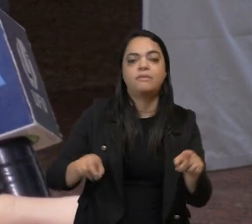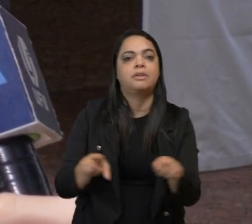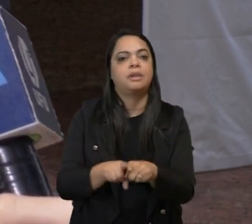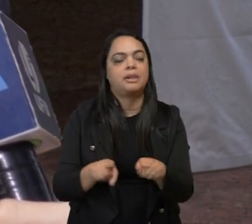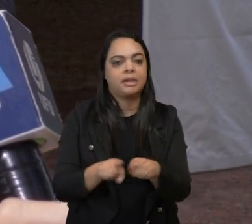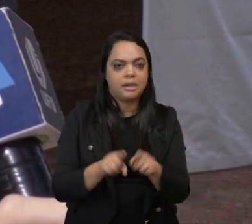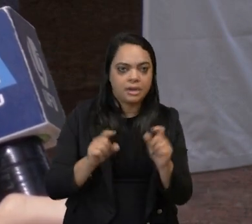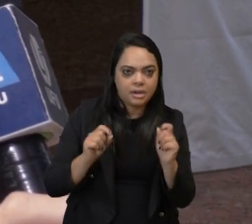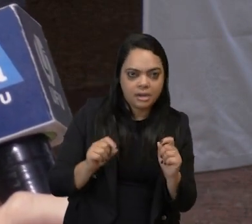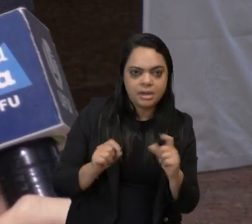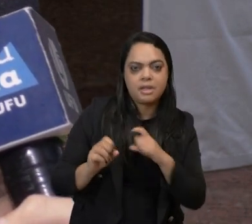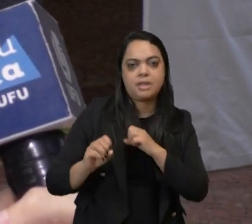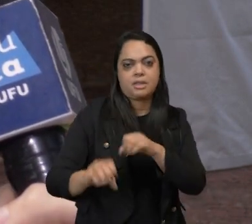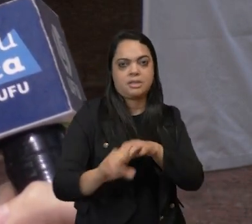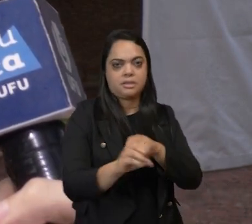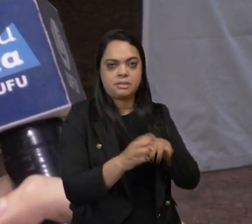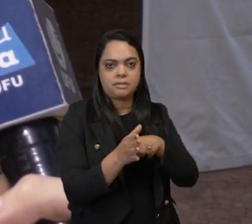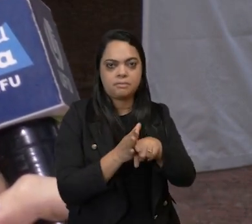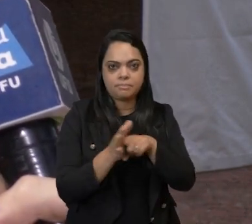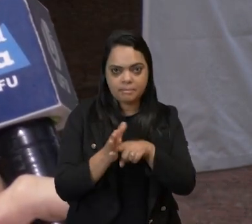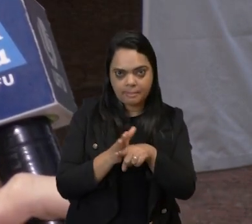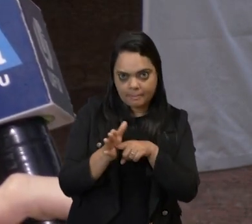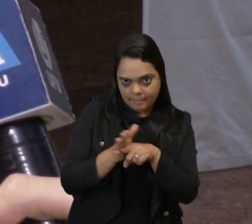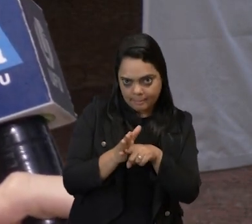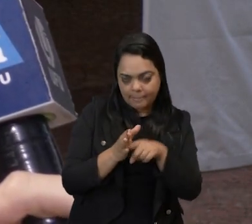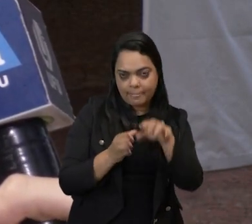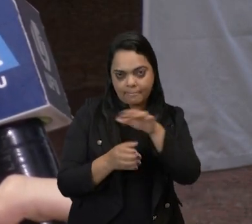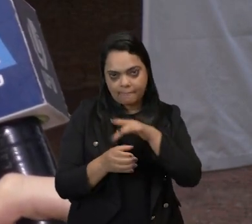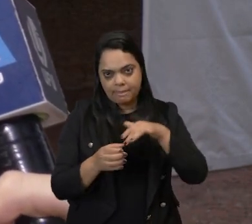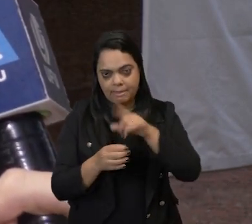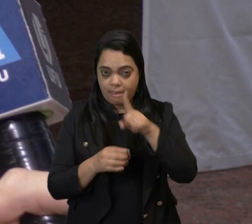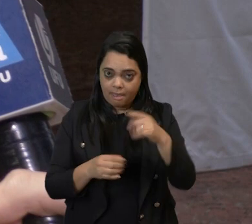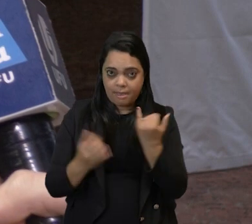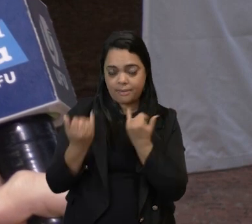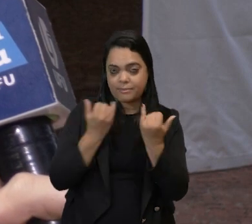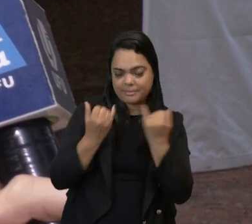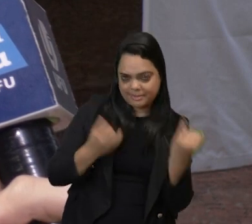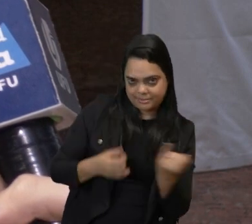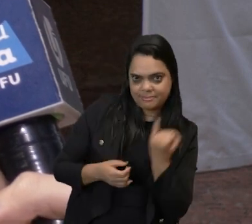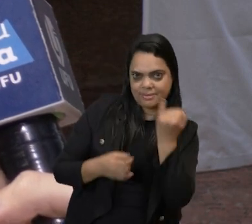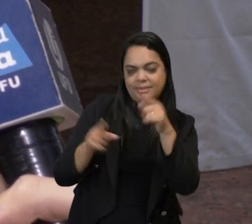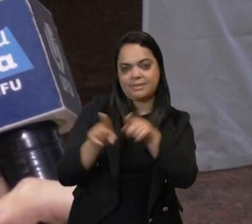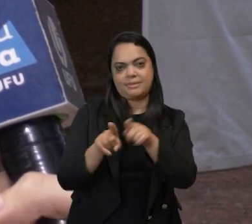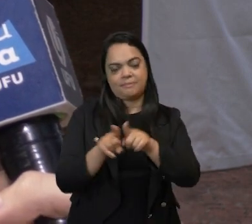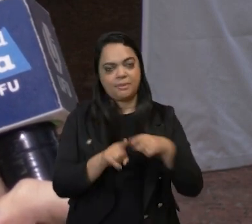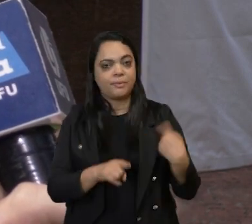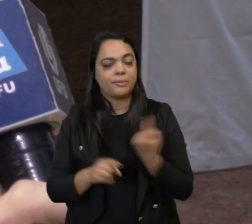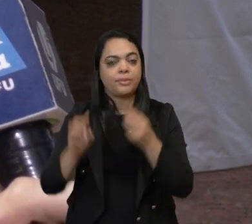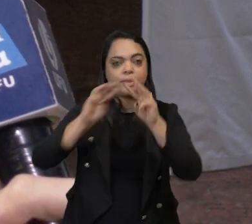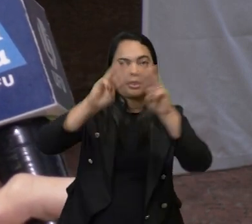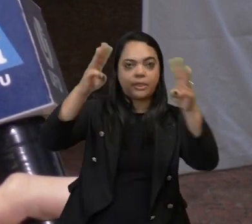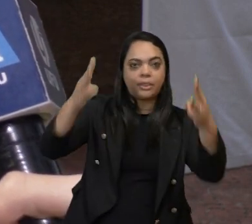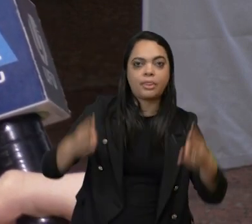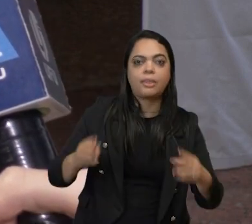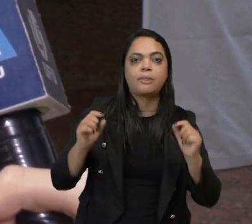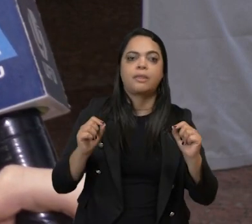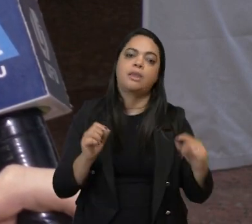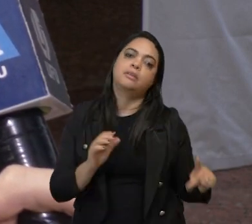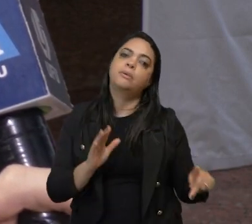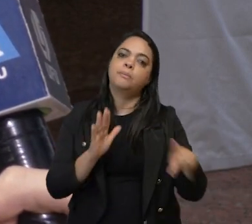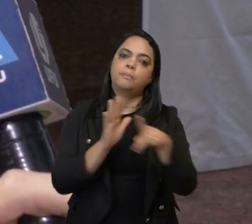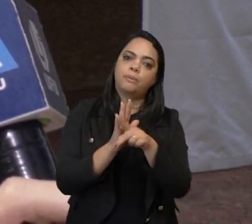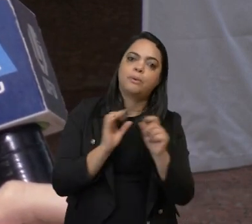e que também é fruto do ensino da pesquisa e da extensão Esse é um outro dado importantíssimo né que os nossos museus